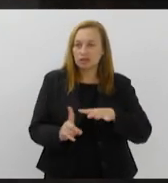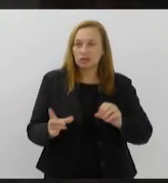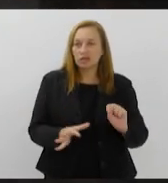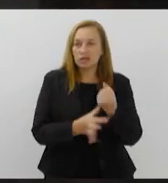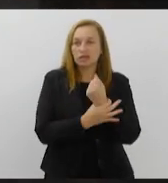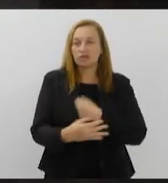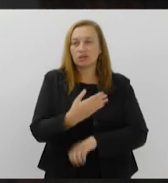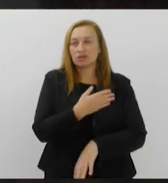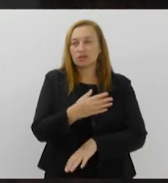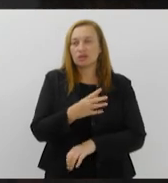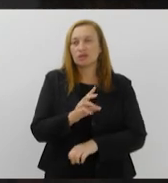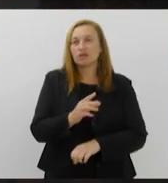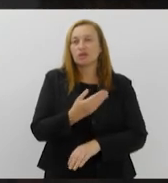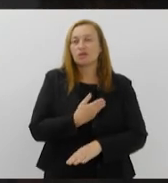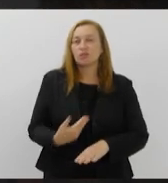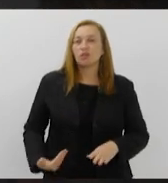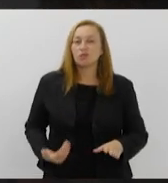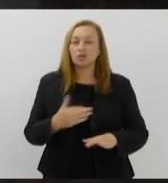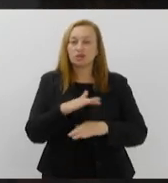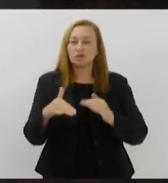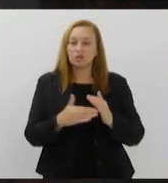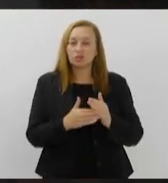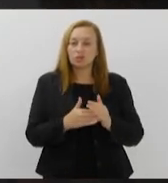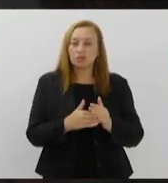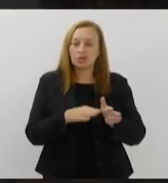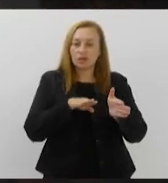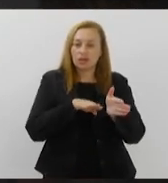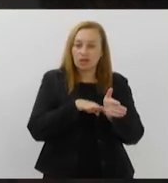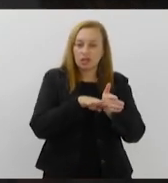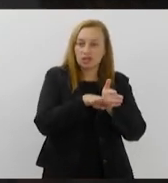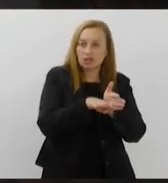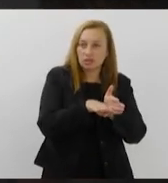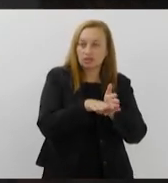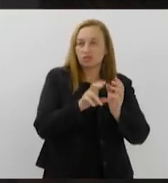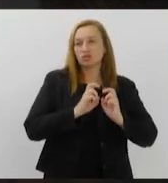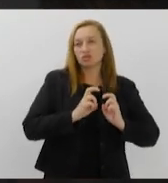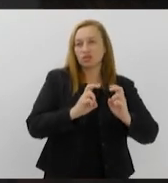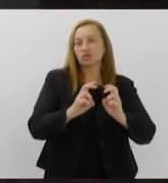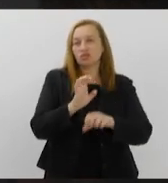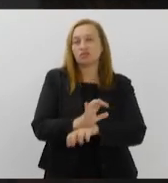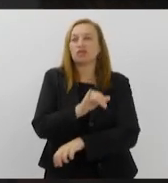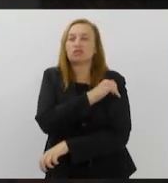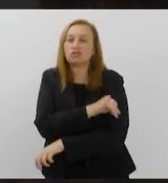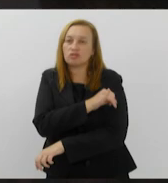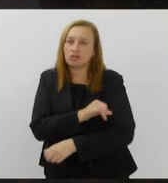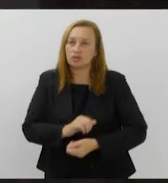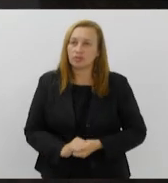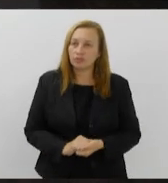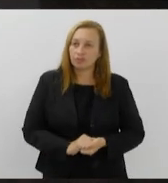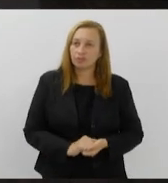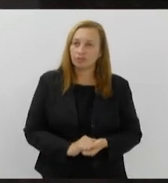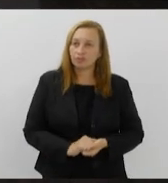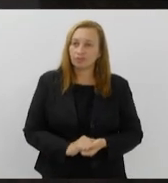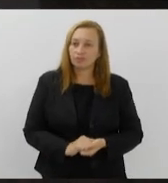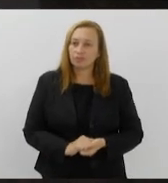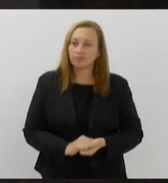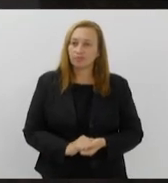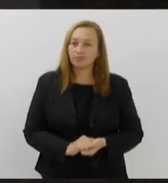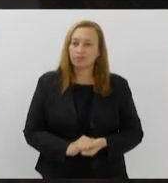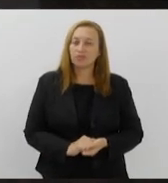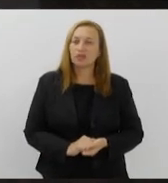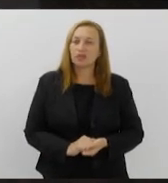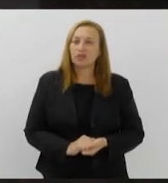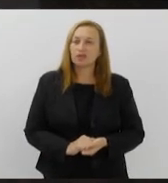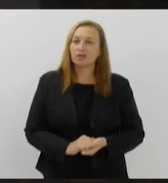Pública, PROEIS, em todas as estações de trens localizadas no âmbito do estado do Rio de Janeiro, na forma em que